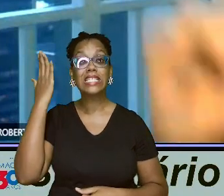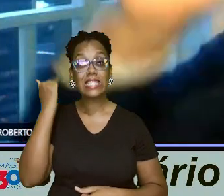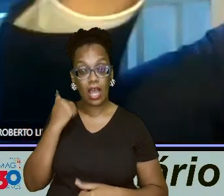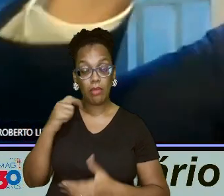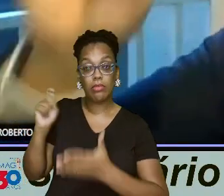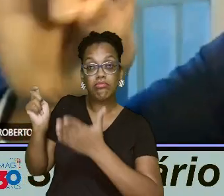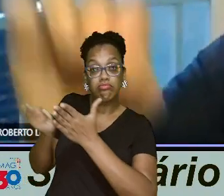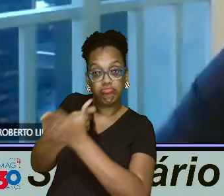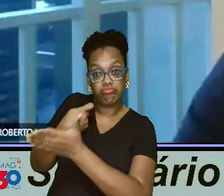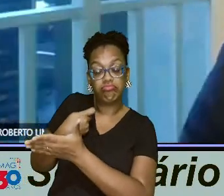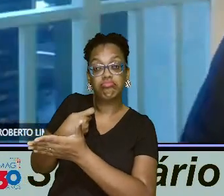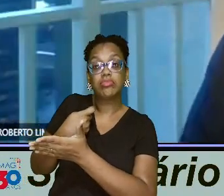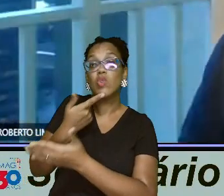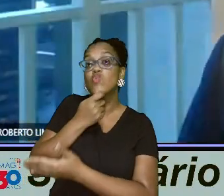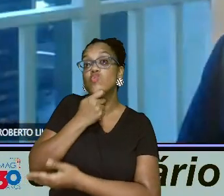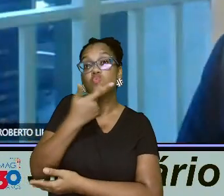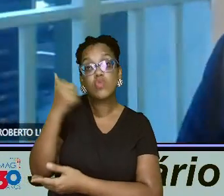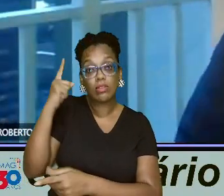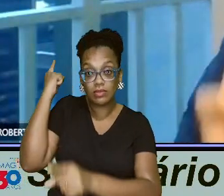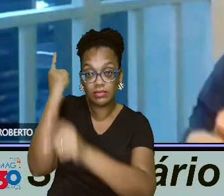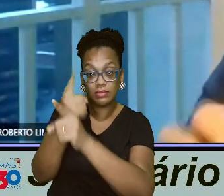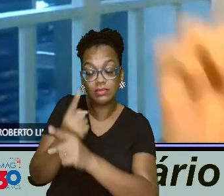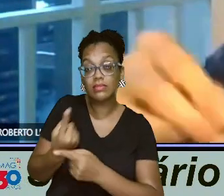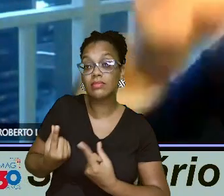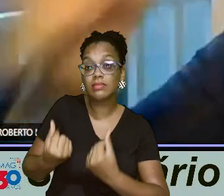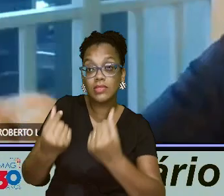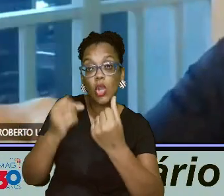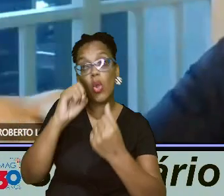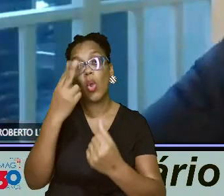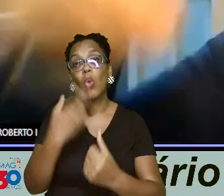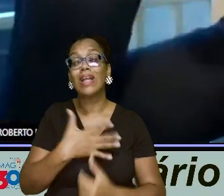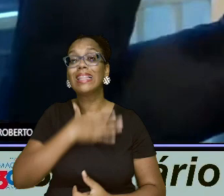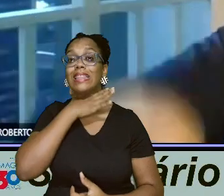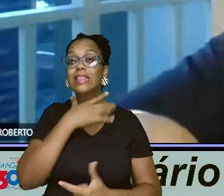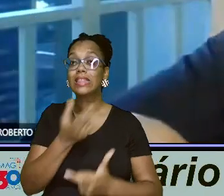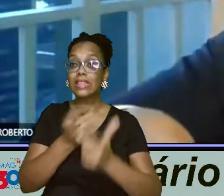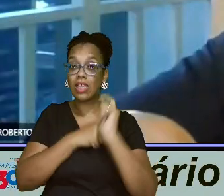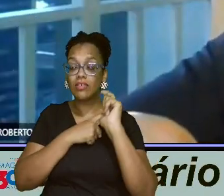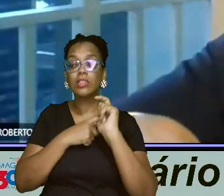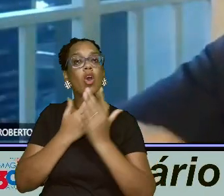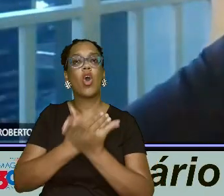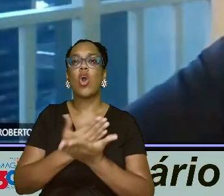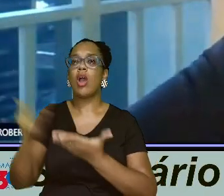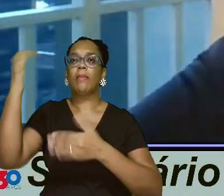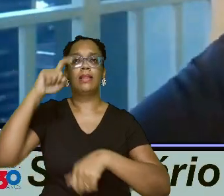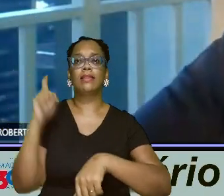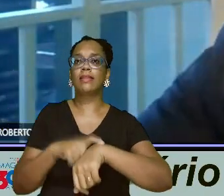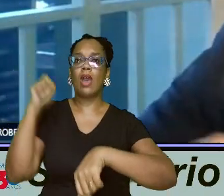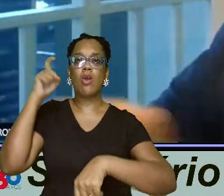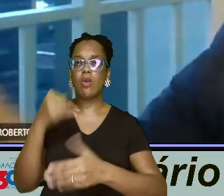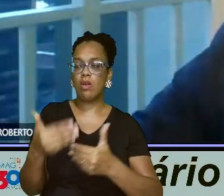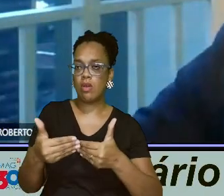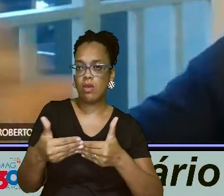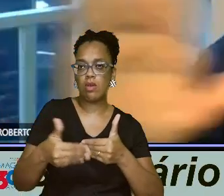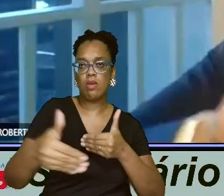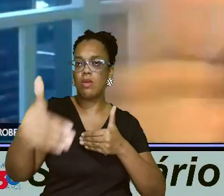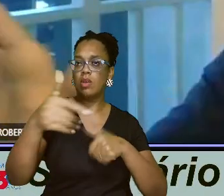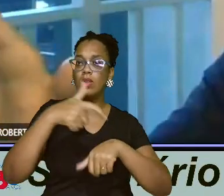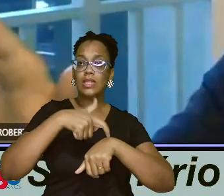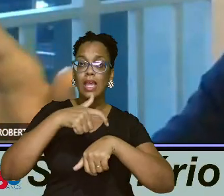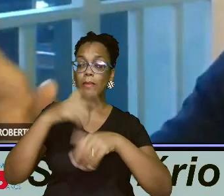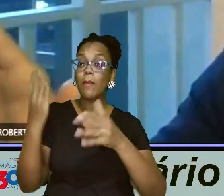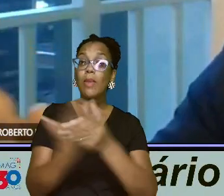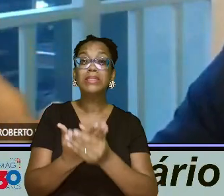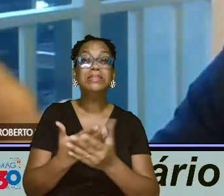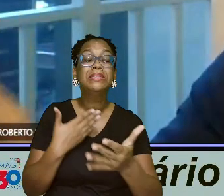houve a localização dos bens ou do devedor, inicia-se automaticamente, a partir daquele termo processual, independente de